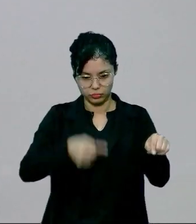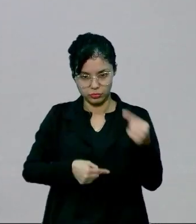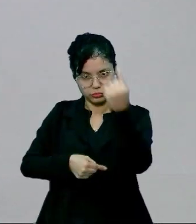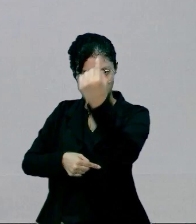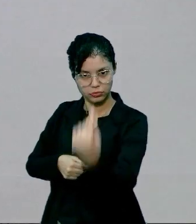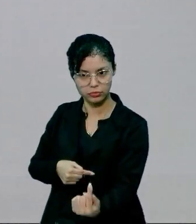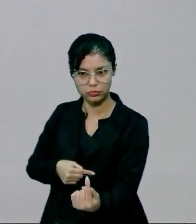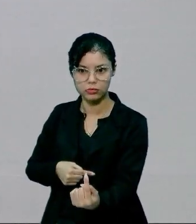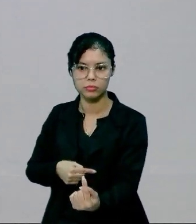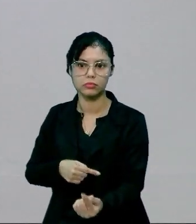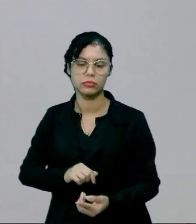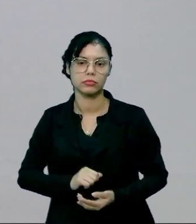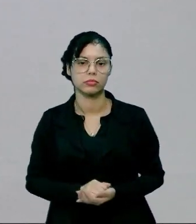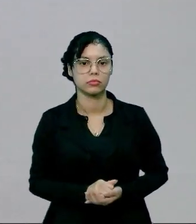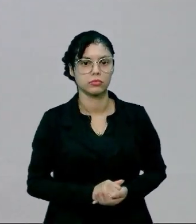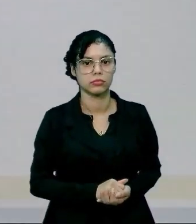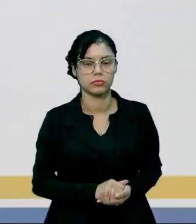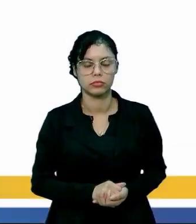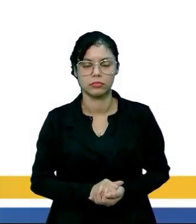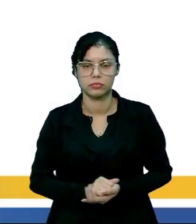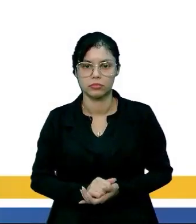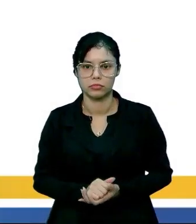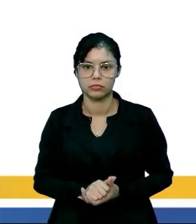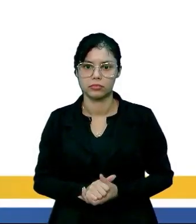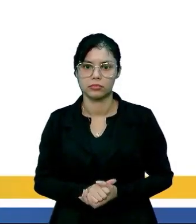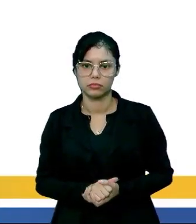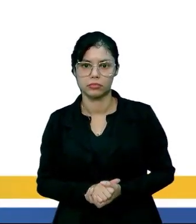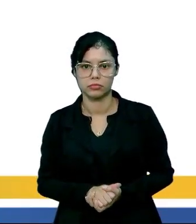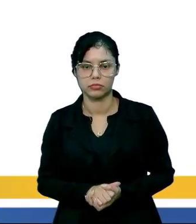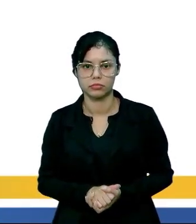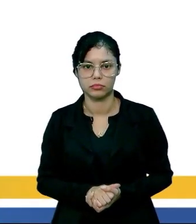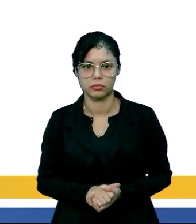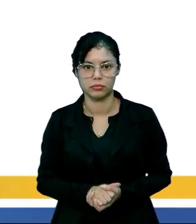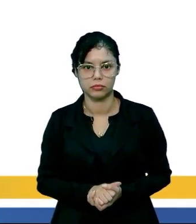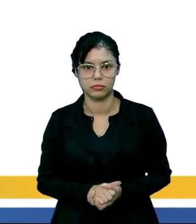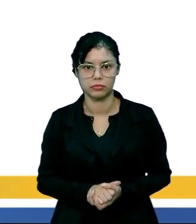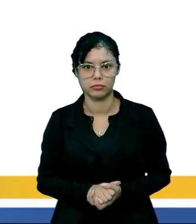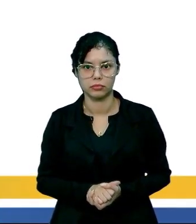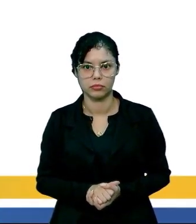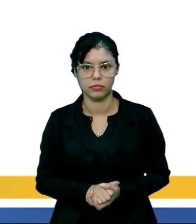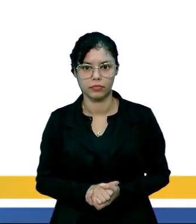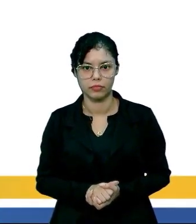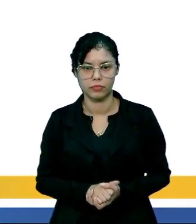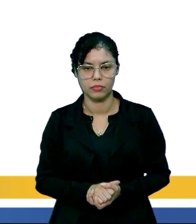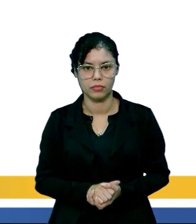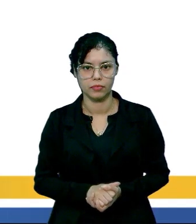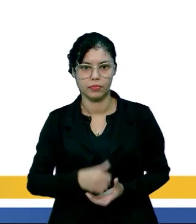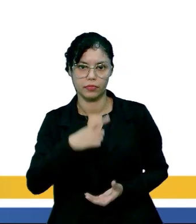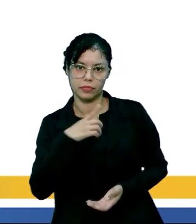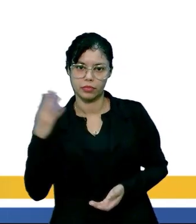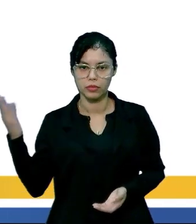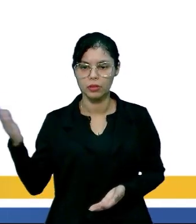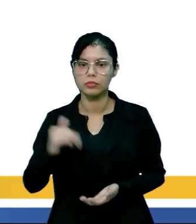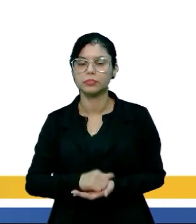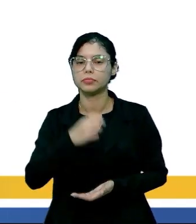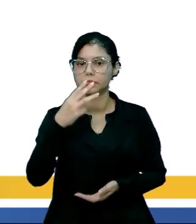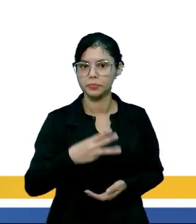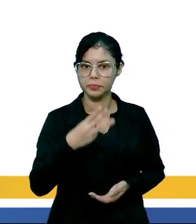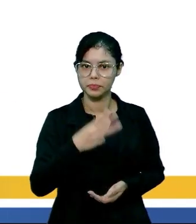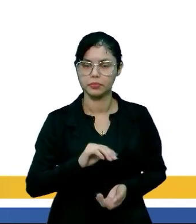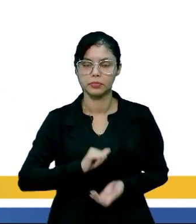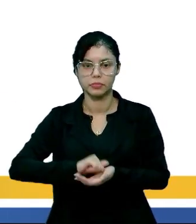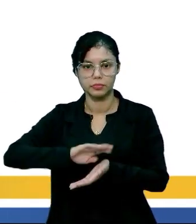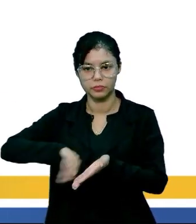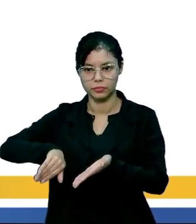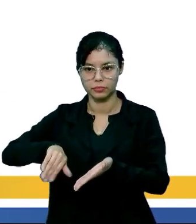ser superficial, vocês vão observar aí. Opa, então tá, observa que eu cortei aqui na parte